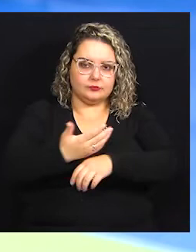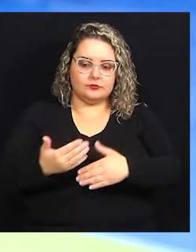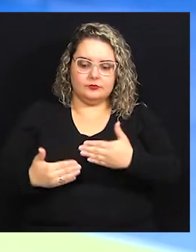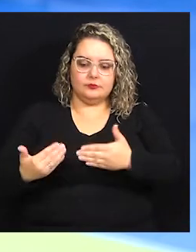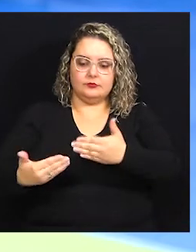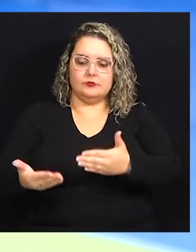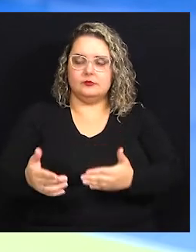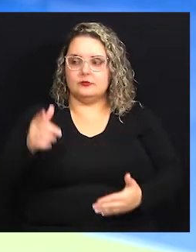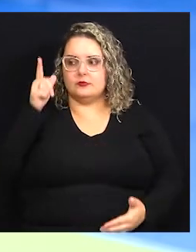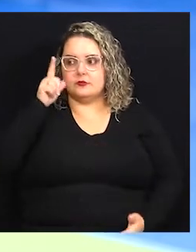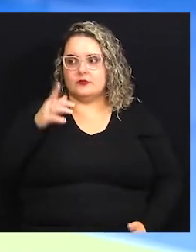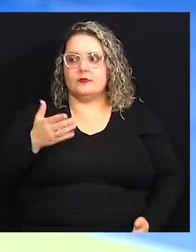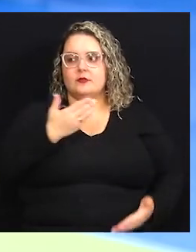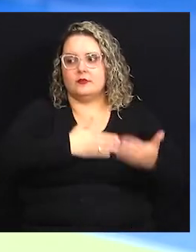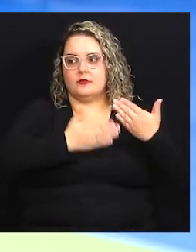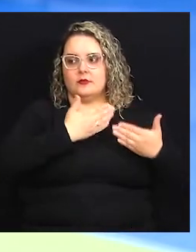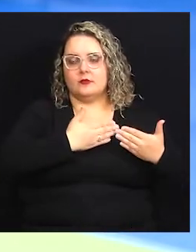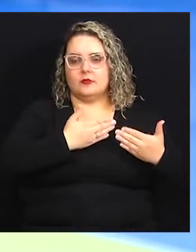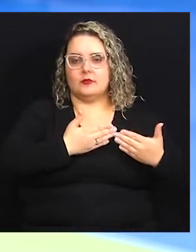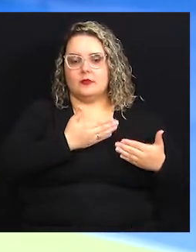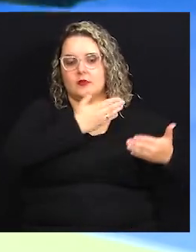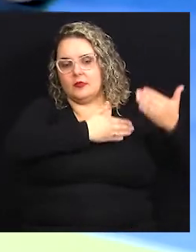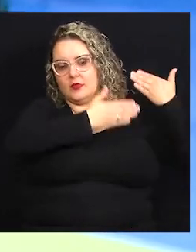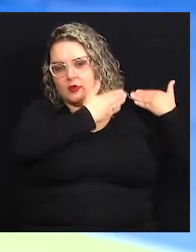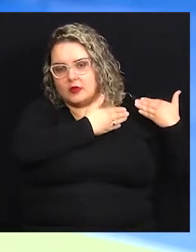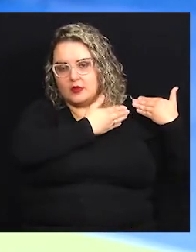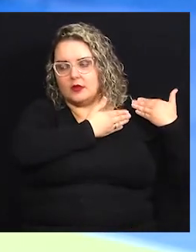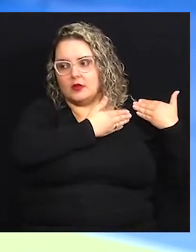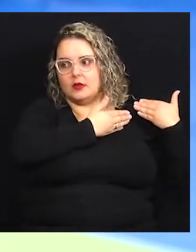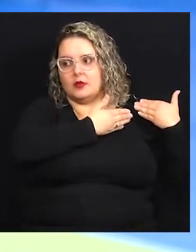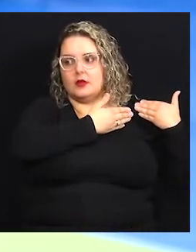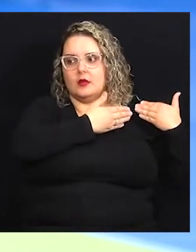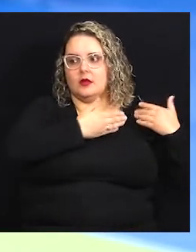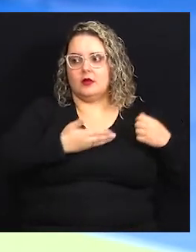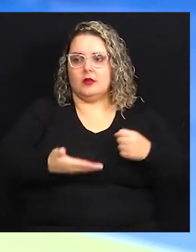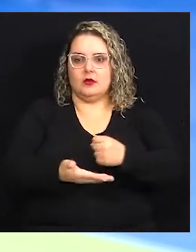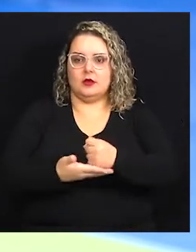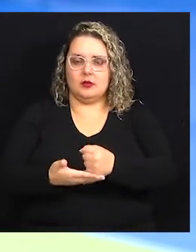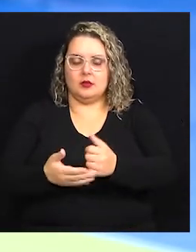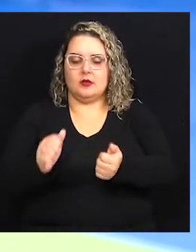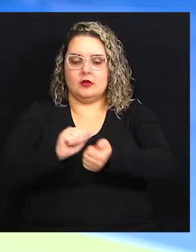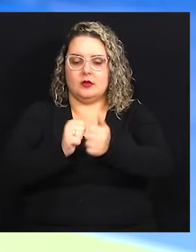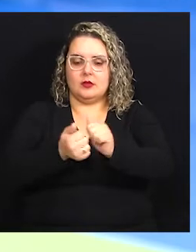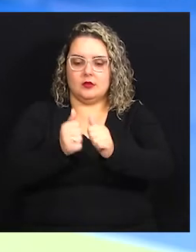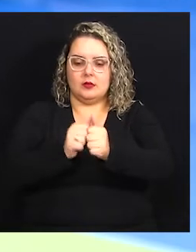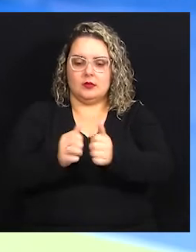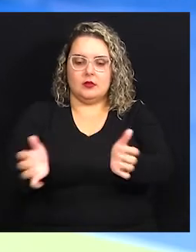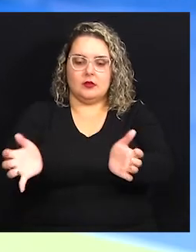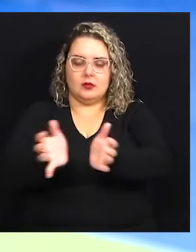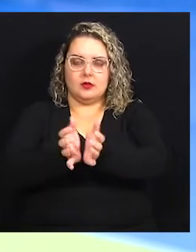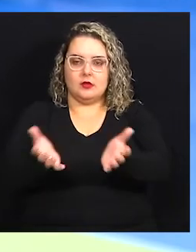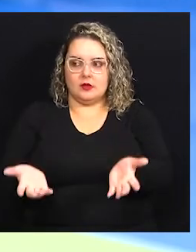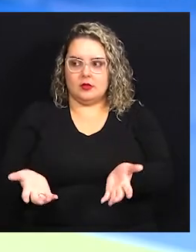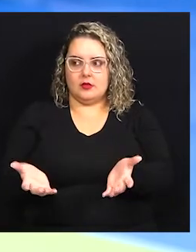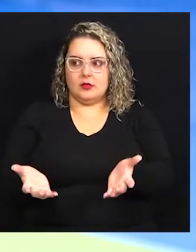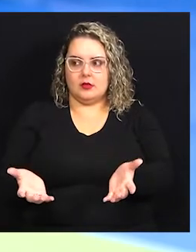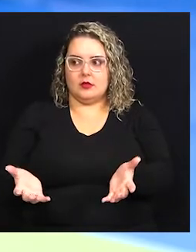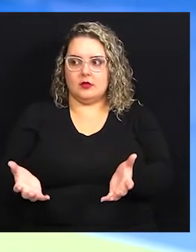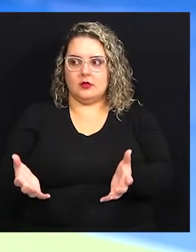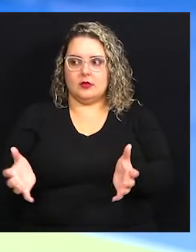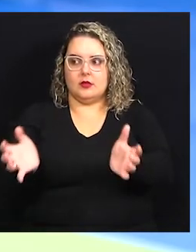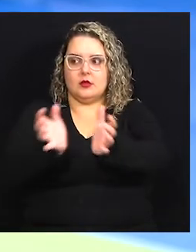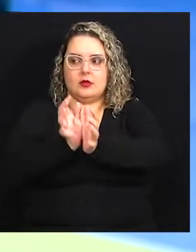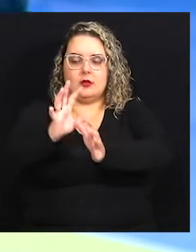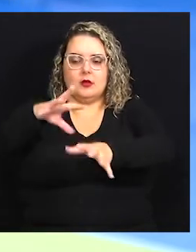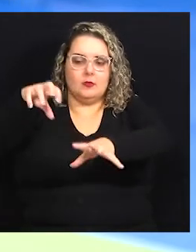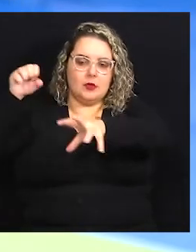Tá? Então ele conseguiu, a temporada passada e a retrasada, pegar garotas que eram da base e compor a equipe dele. As equipes grandes